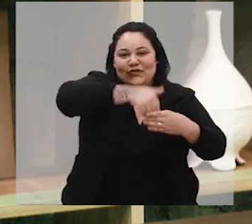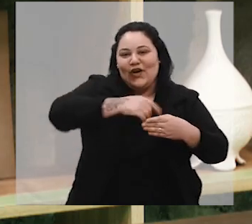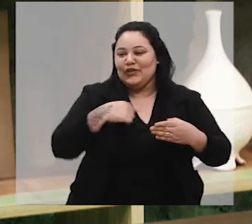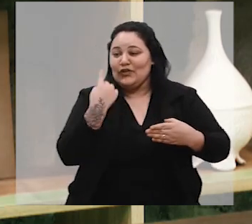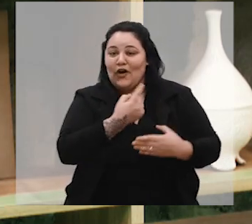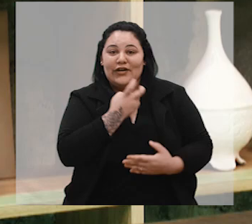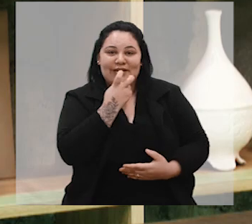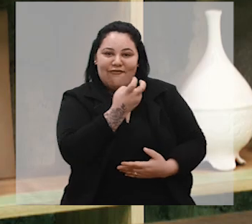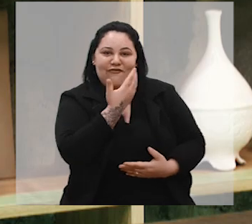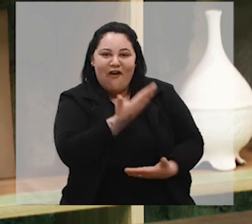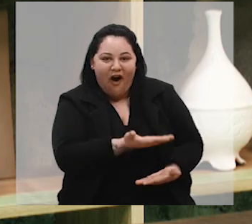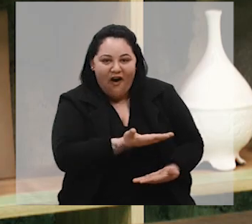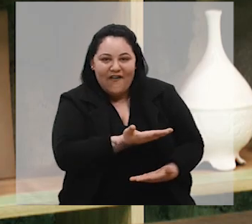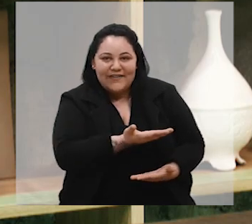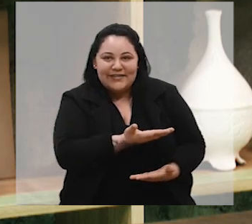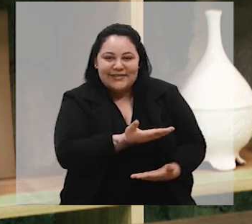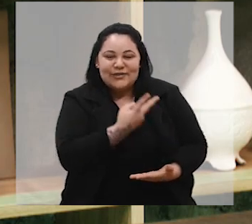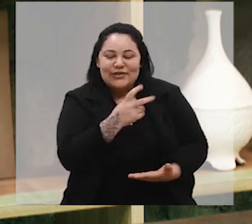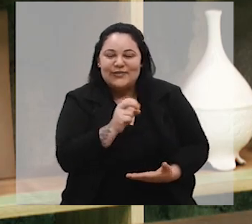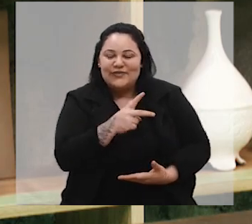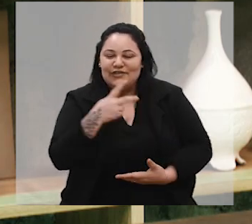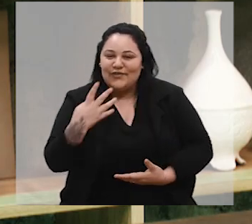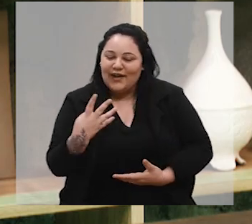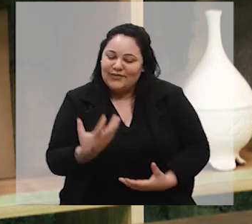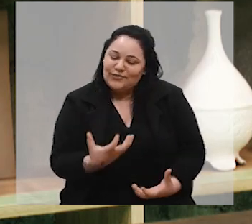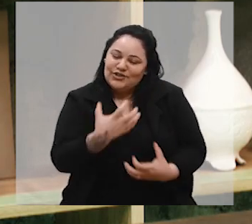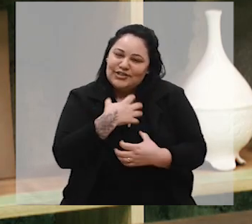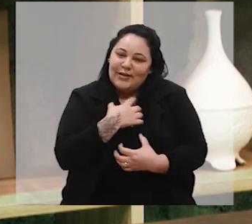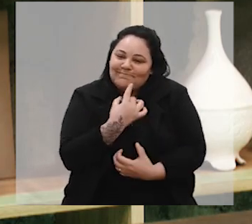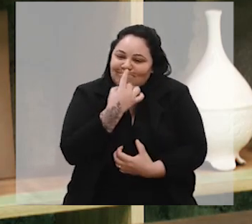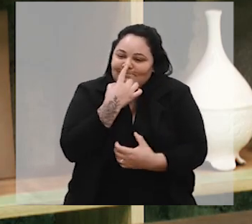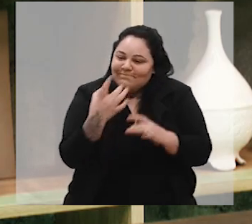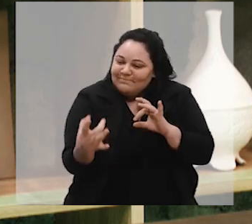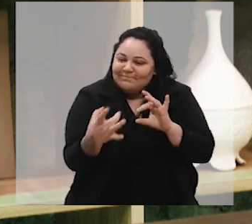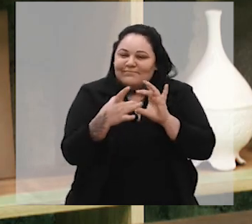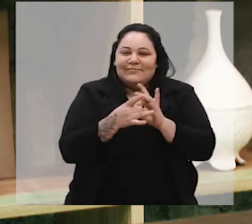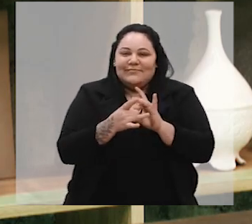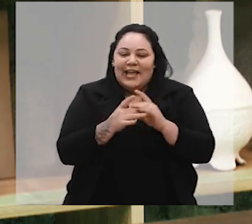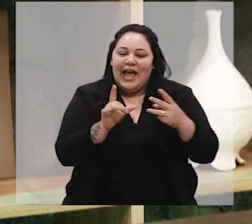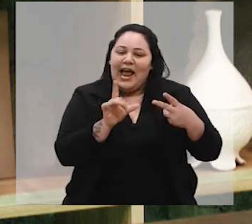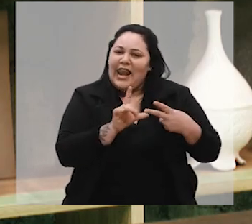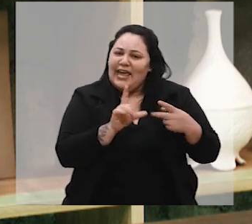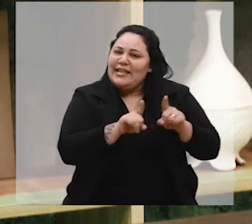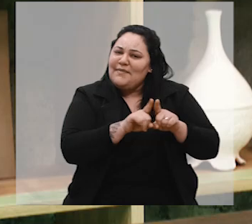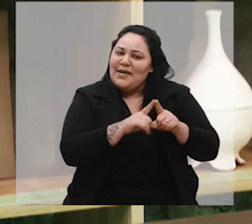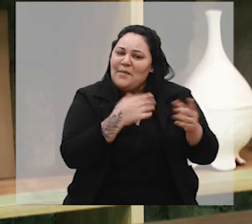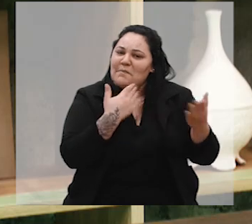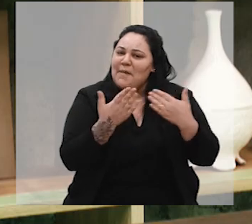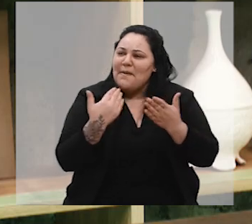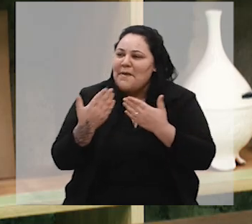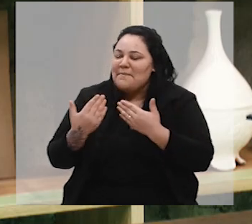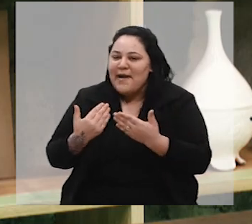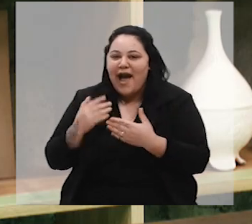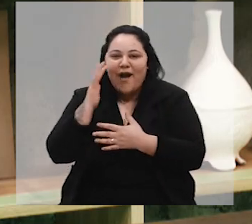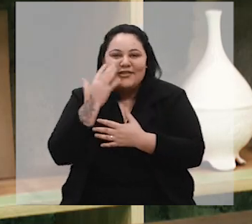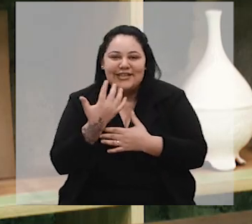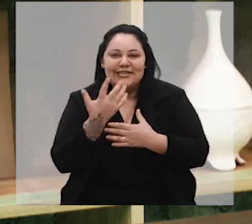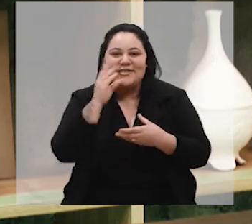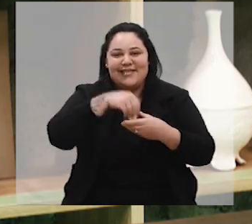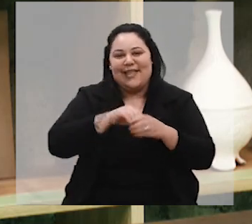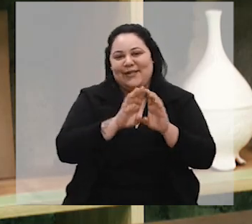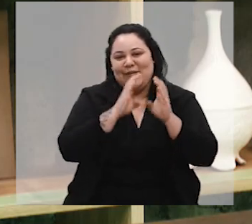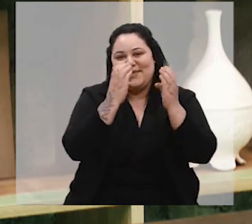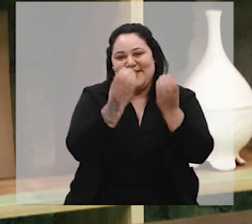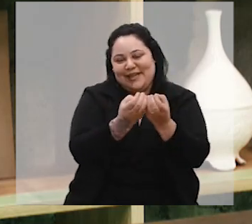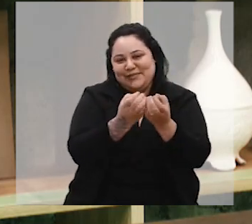Voto, Nossa Voz, edição 2024. Uma forma de aproximar o legislativo dos debates que acontecem na